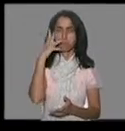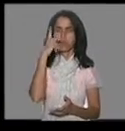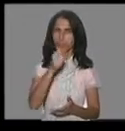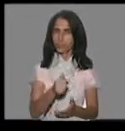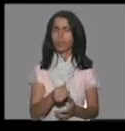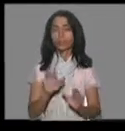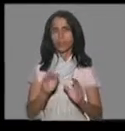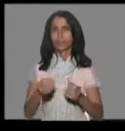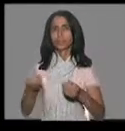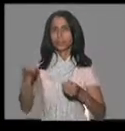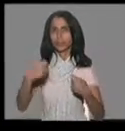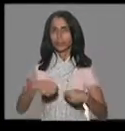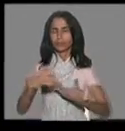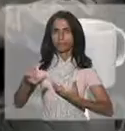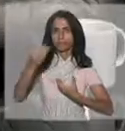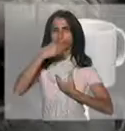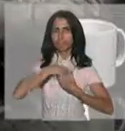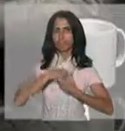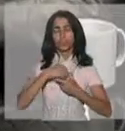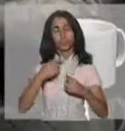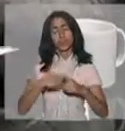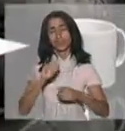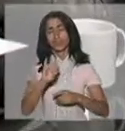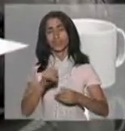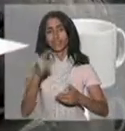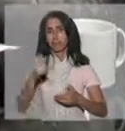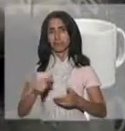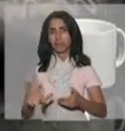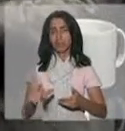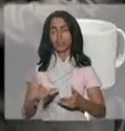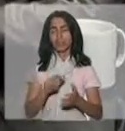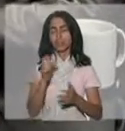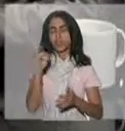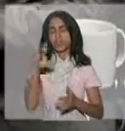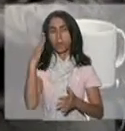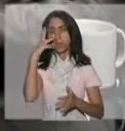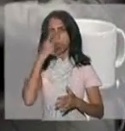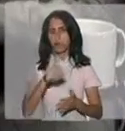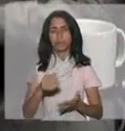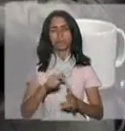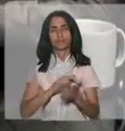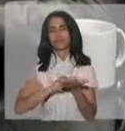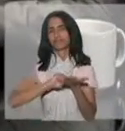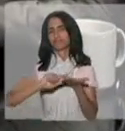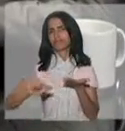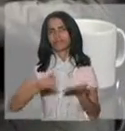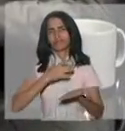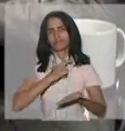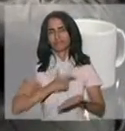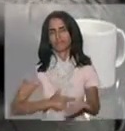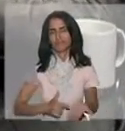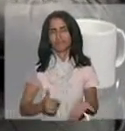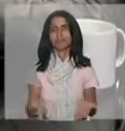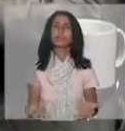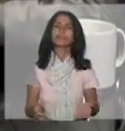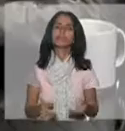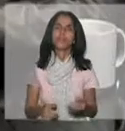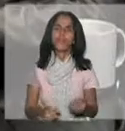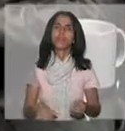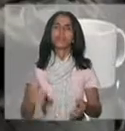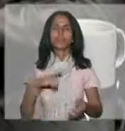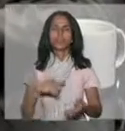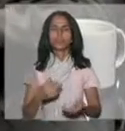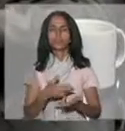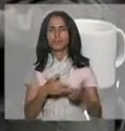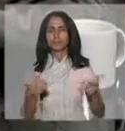vazio então eu queria falar também de outra coisa que eu acho bastante importante que é a apropriação cultural